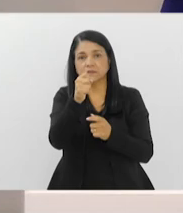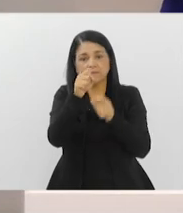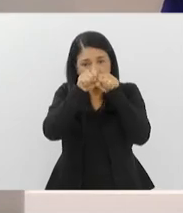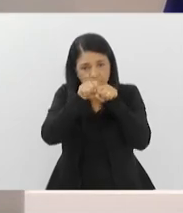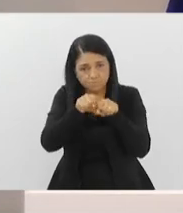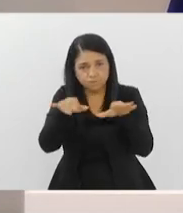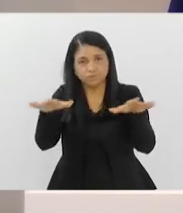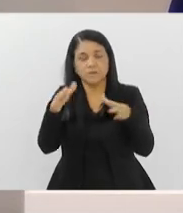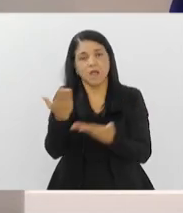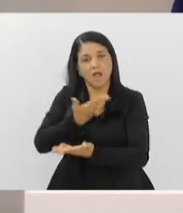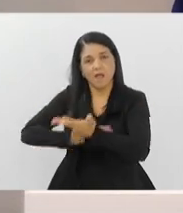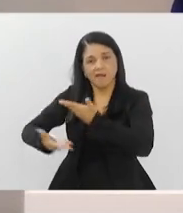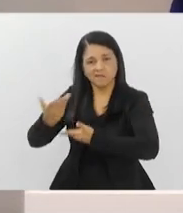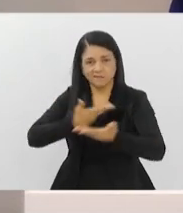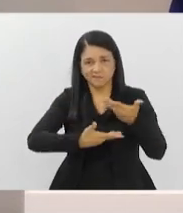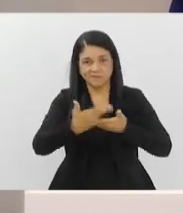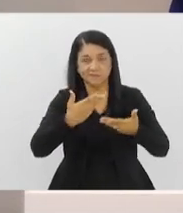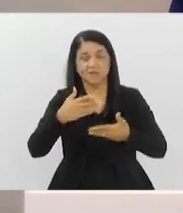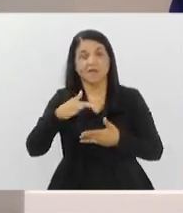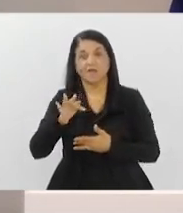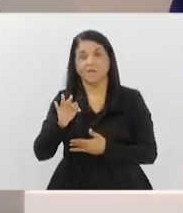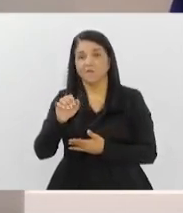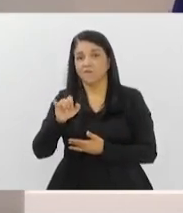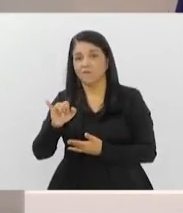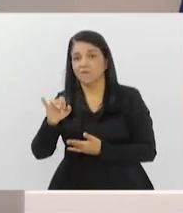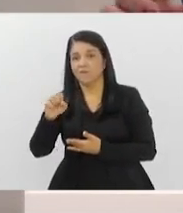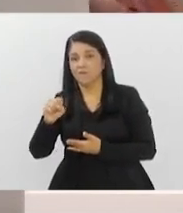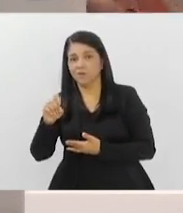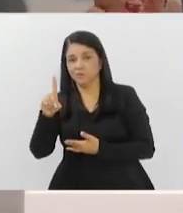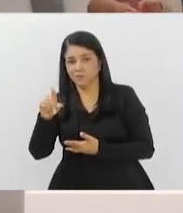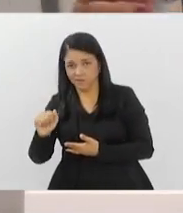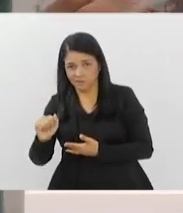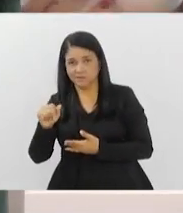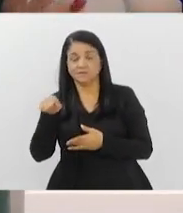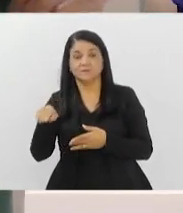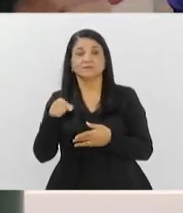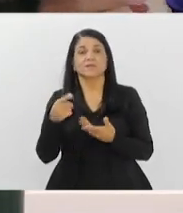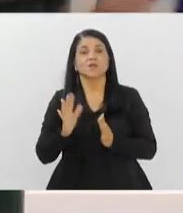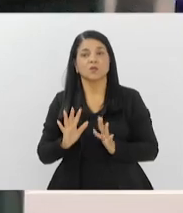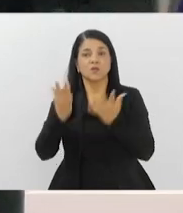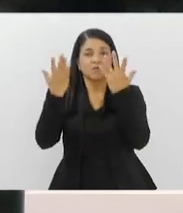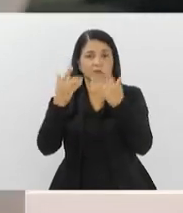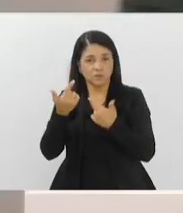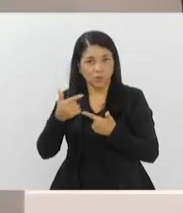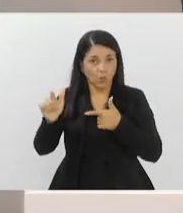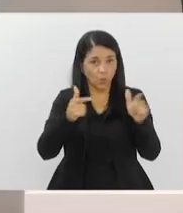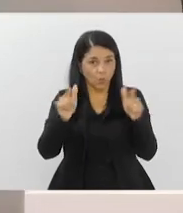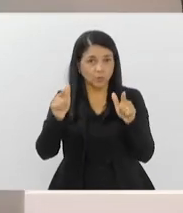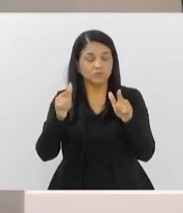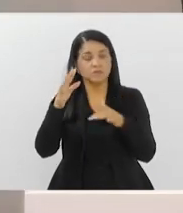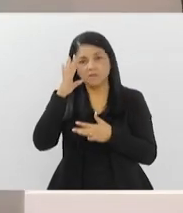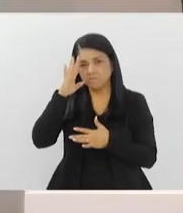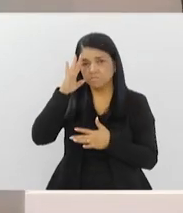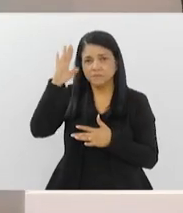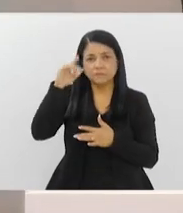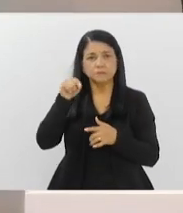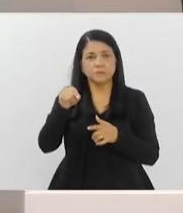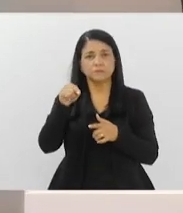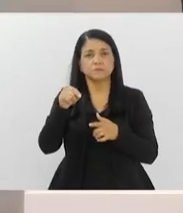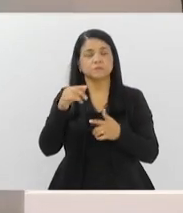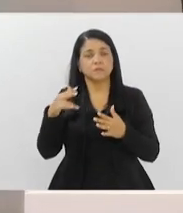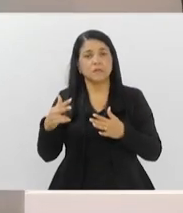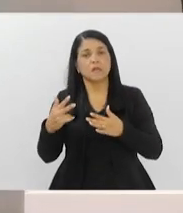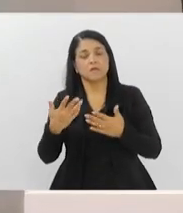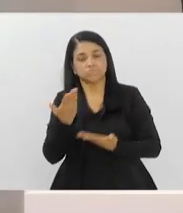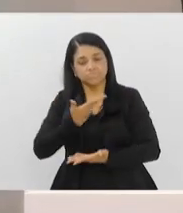essas relações. A FILDA e outros eventos de colaboração internacional são essenciais para construir